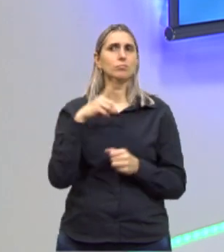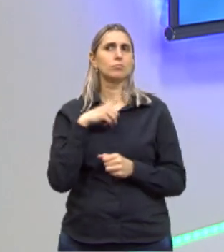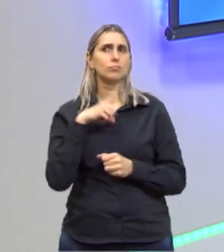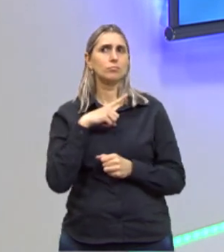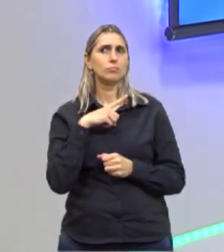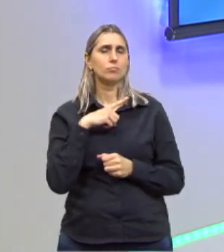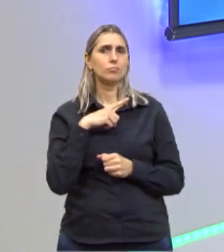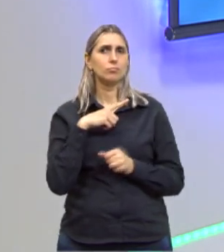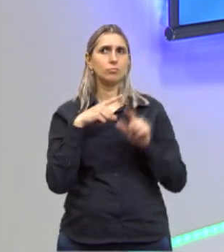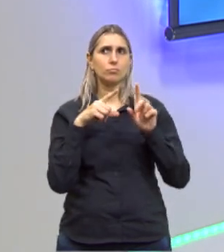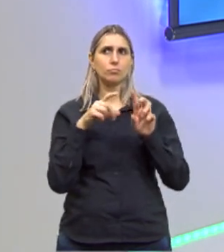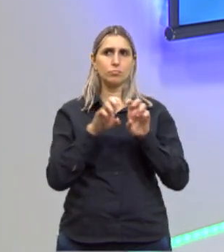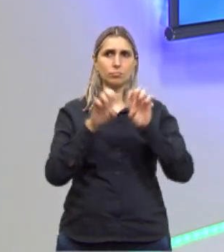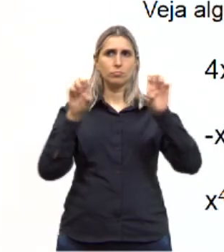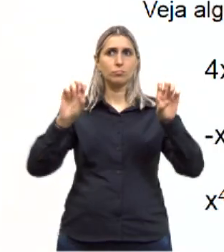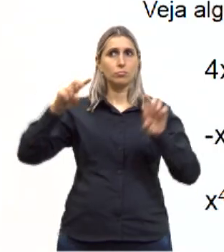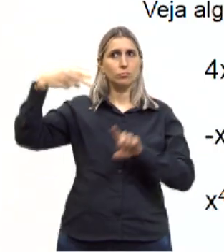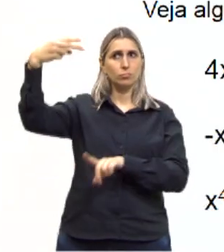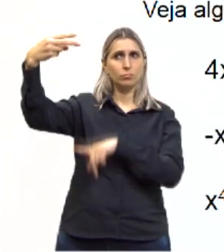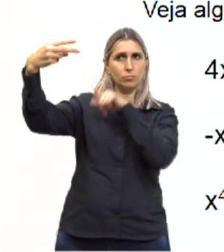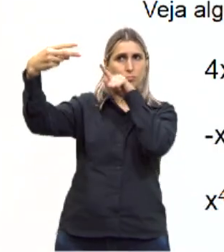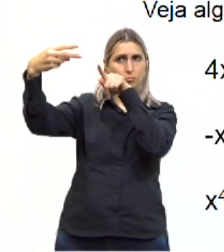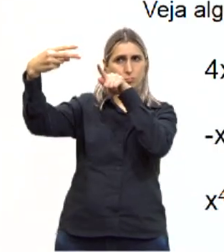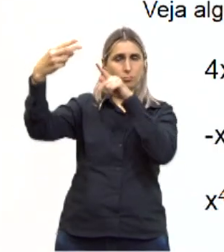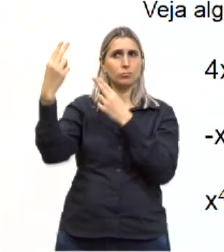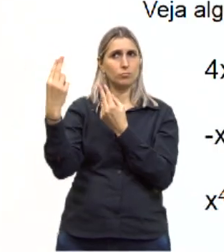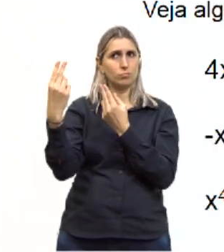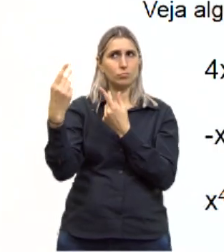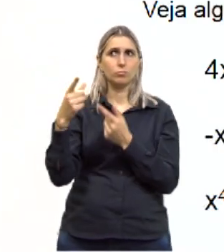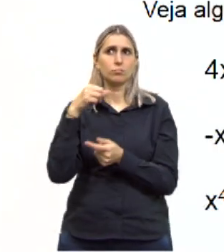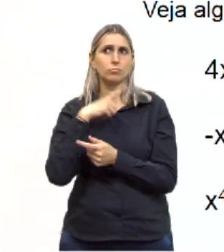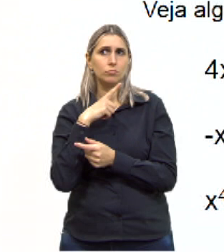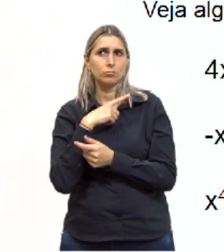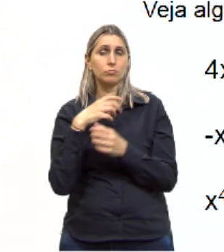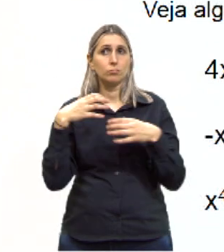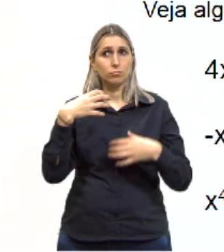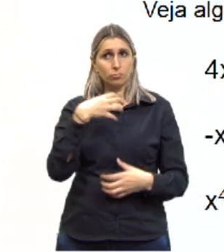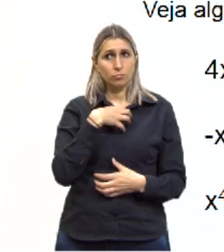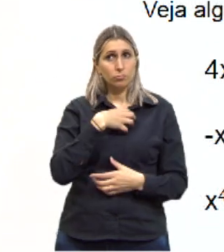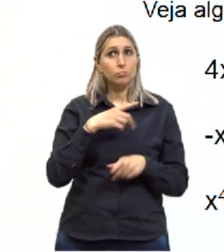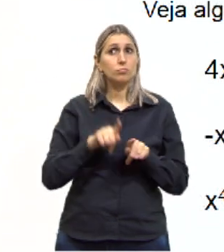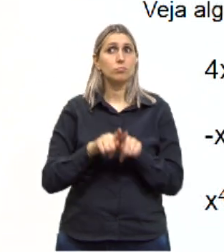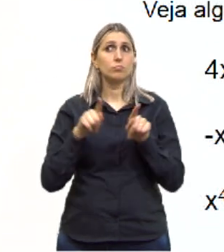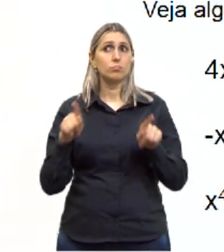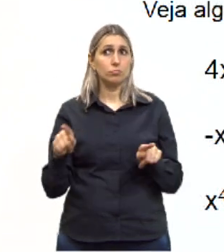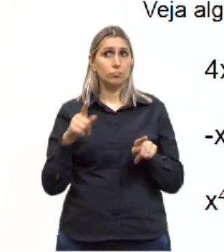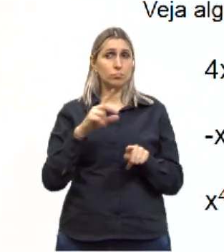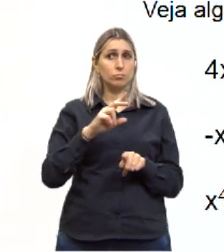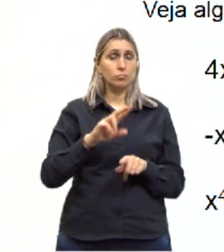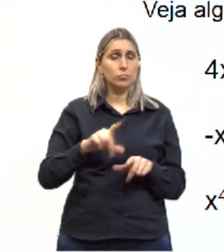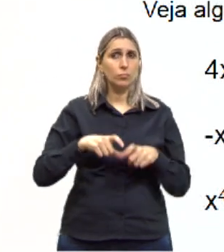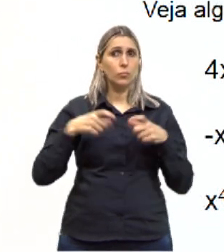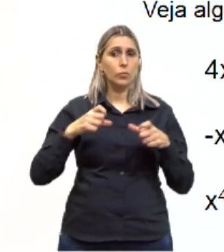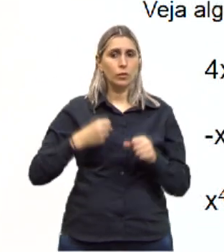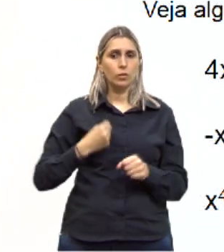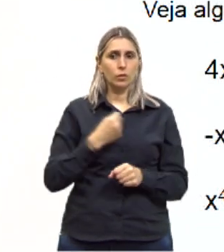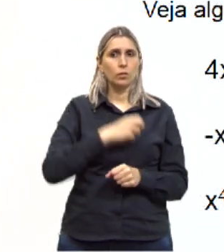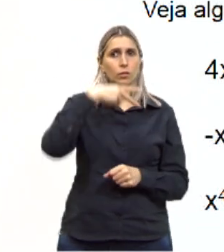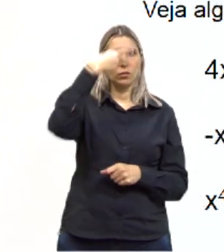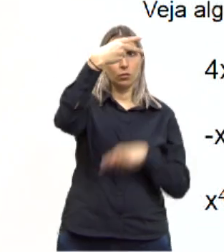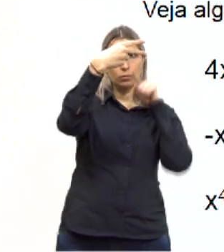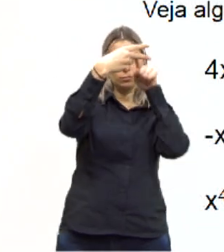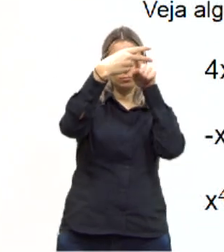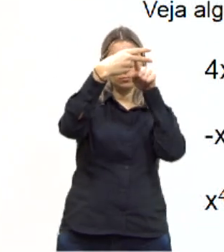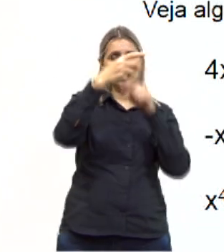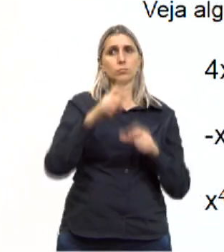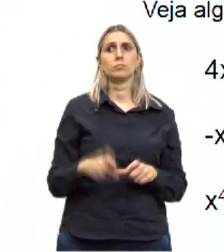temos as equações do segundo grau, né? Que tem esse formato, porém, com o expoente maior, 2.